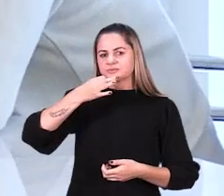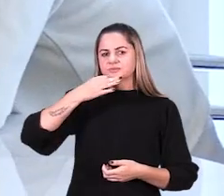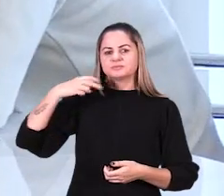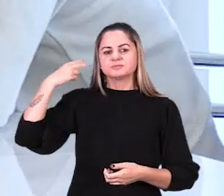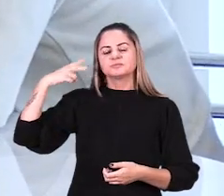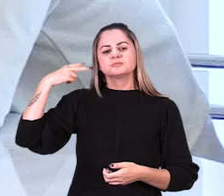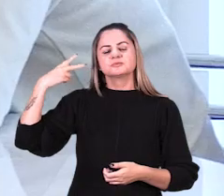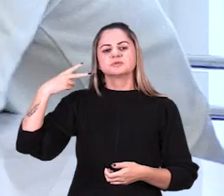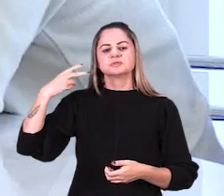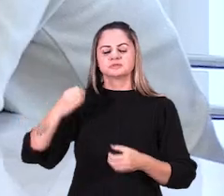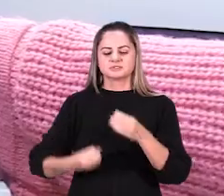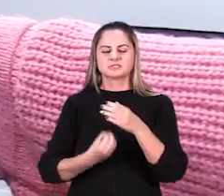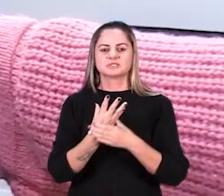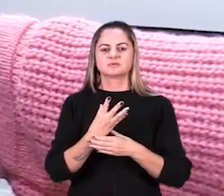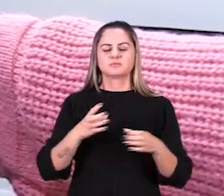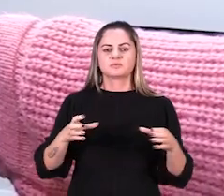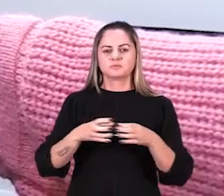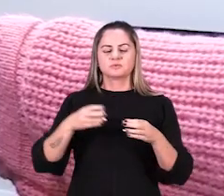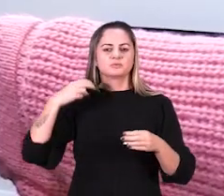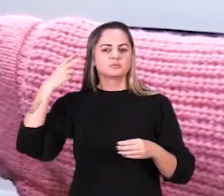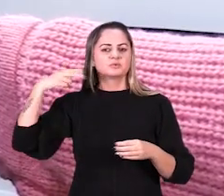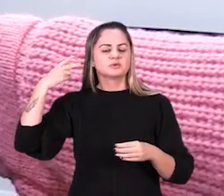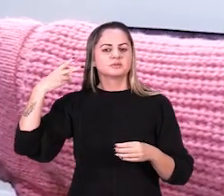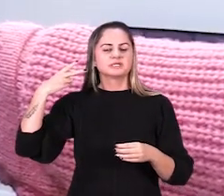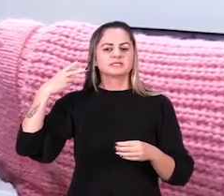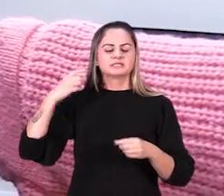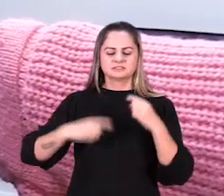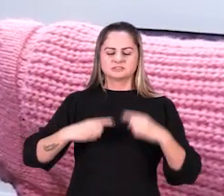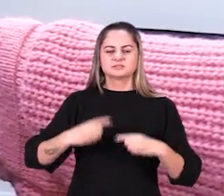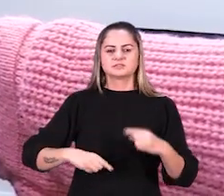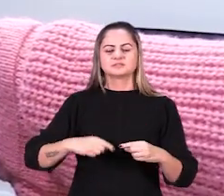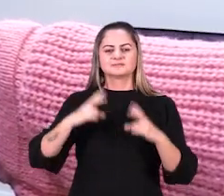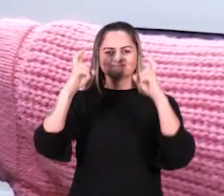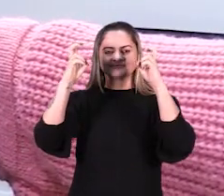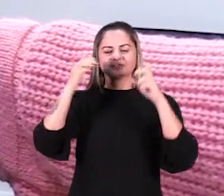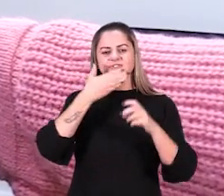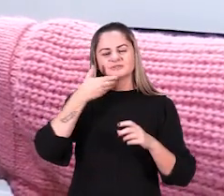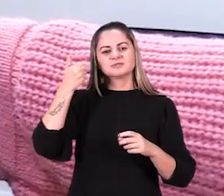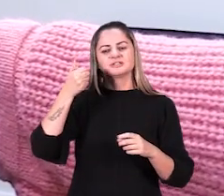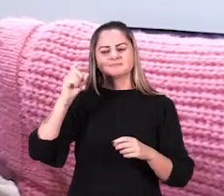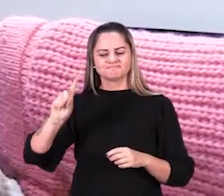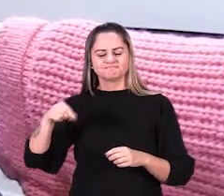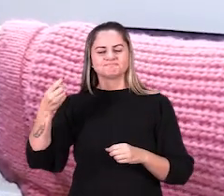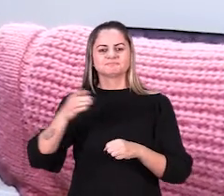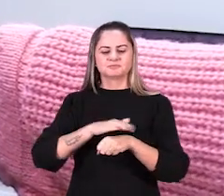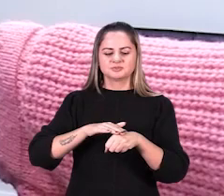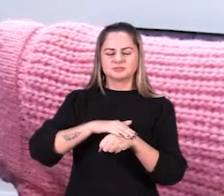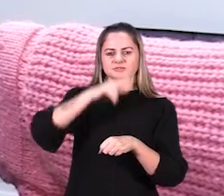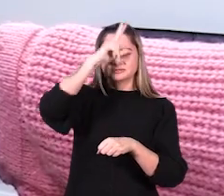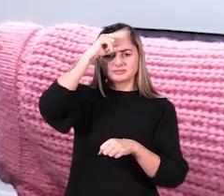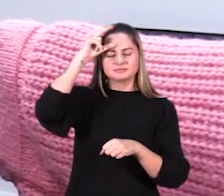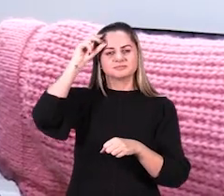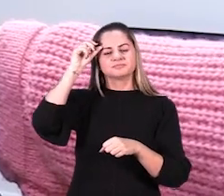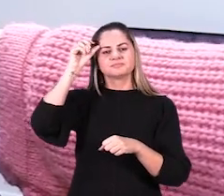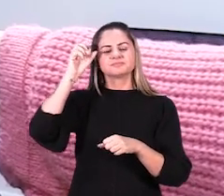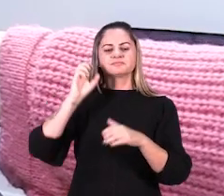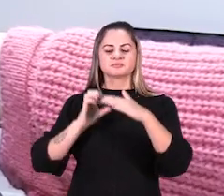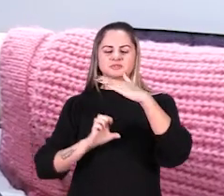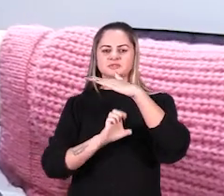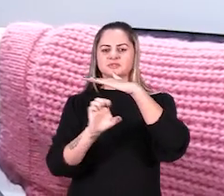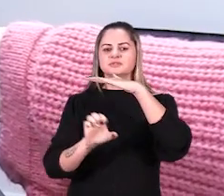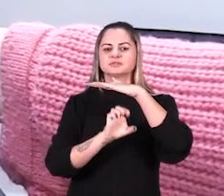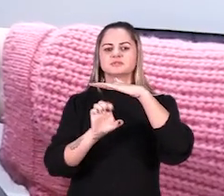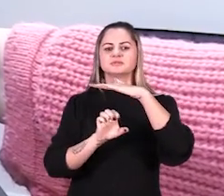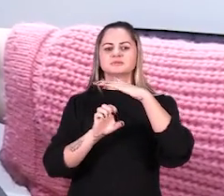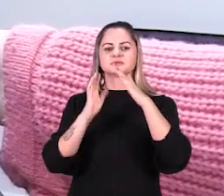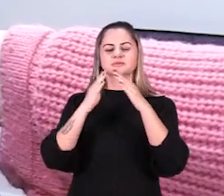estamos sugerindo para os vereadores criar uma frente parlamentar para discutir esse tema de maneira mais ampla e aí sim chamar a prefeitura, chamar as